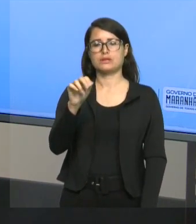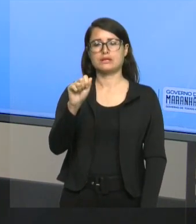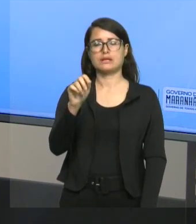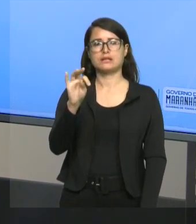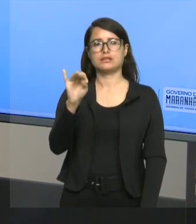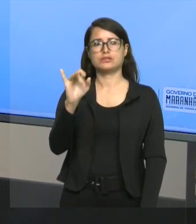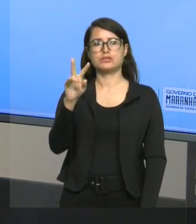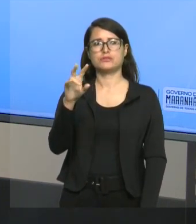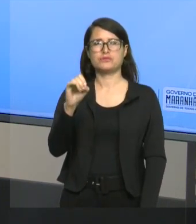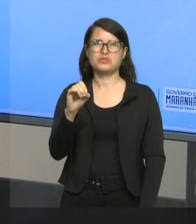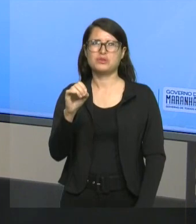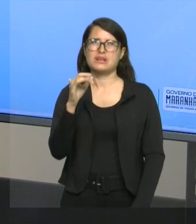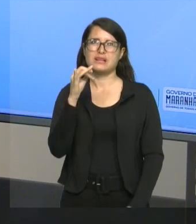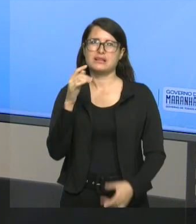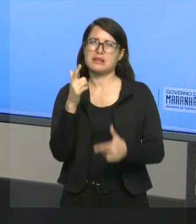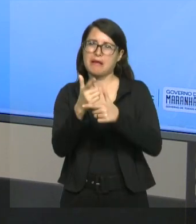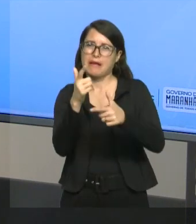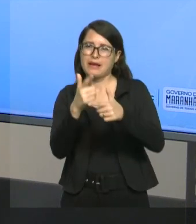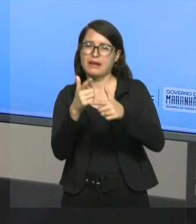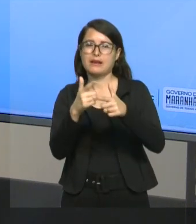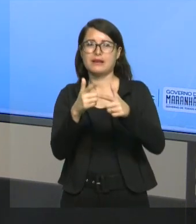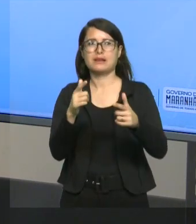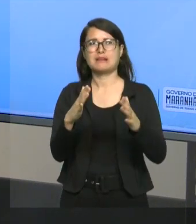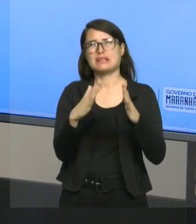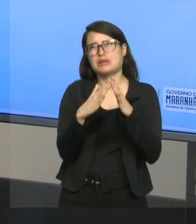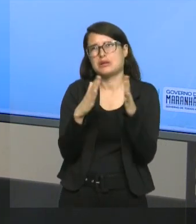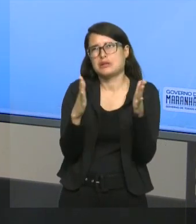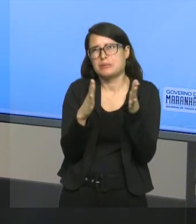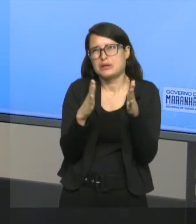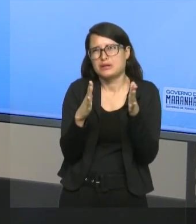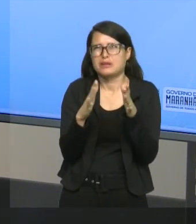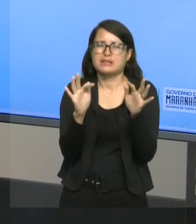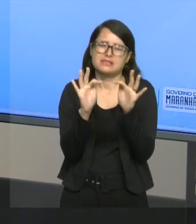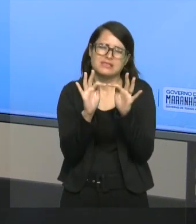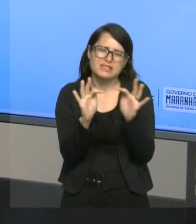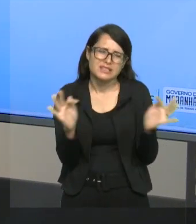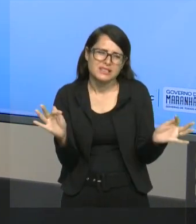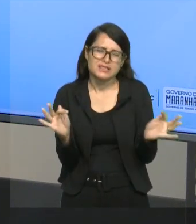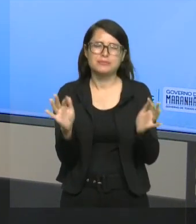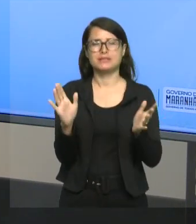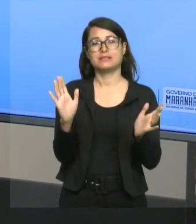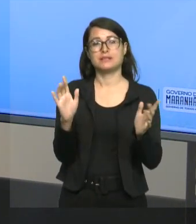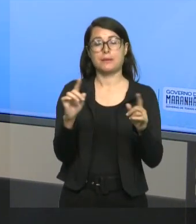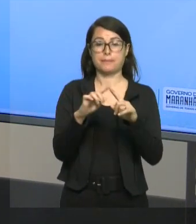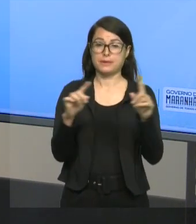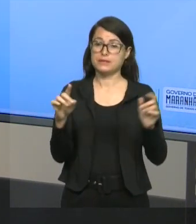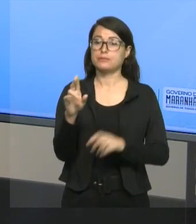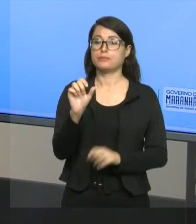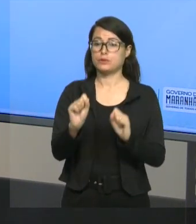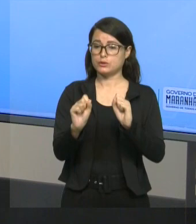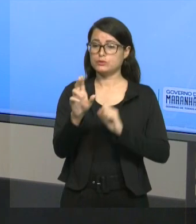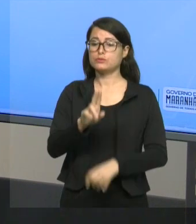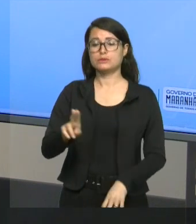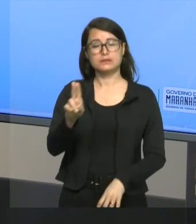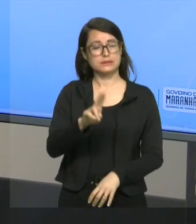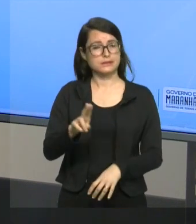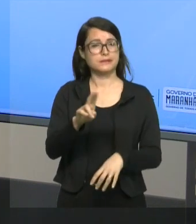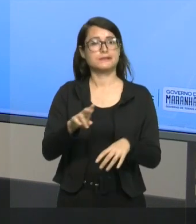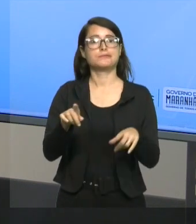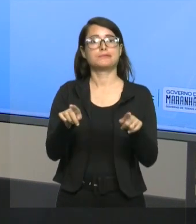numa casinha. E não no sentido de ser pequena, mas no sentido de ser humilde. E também pode ser usado